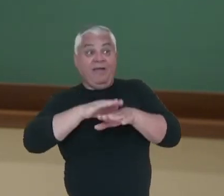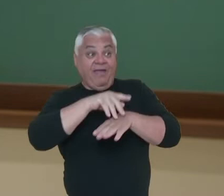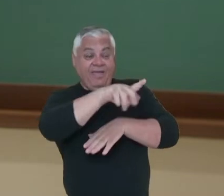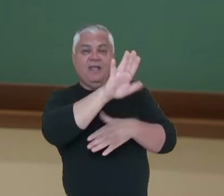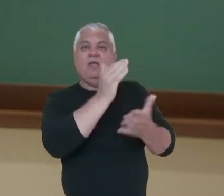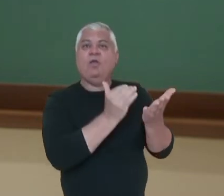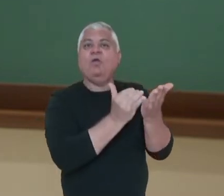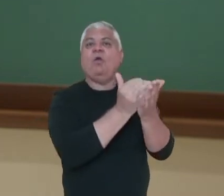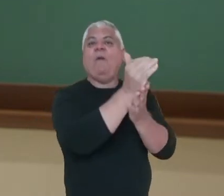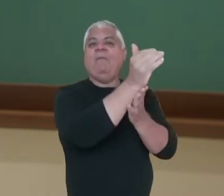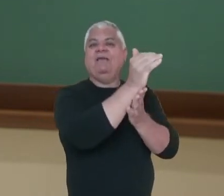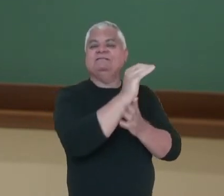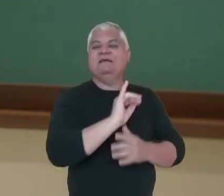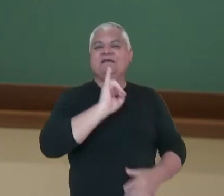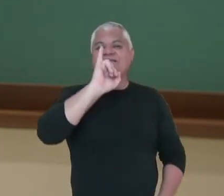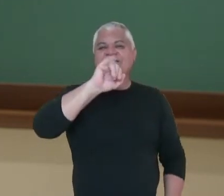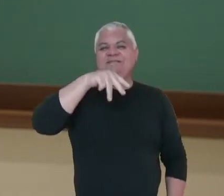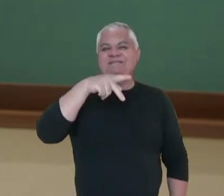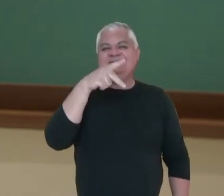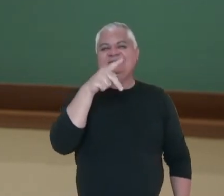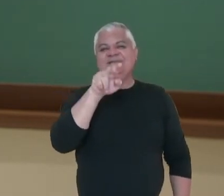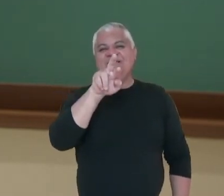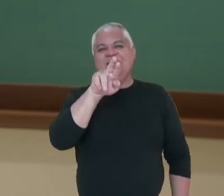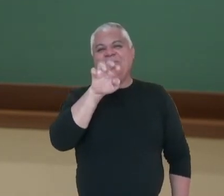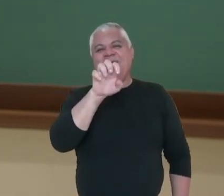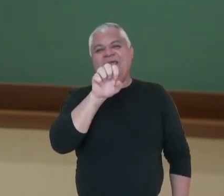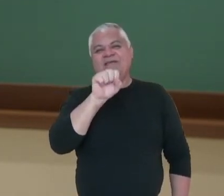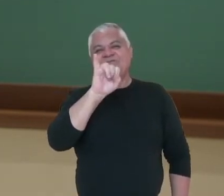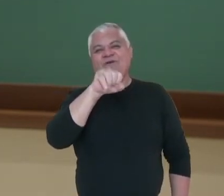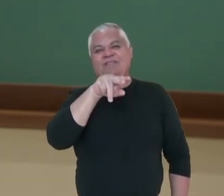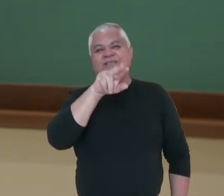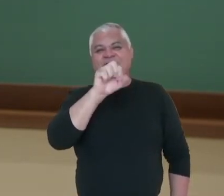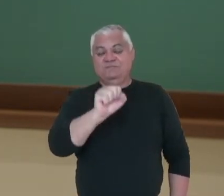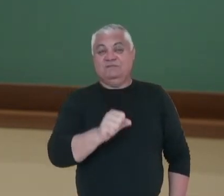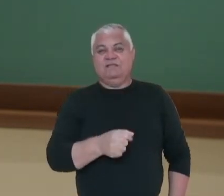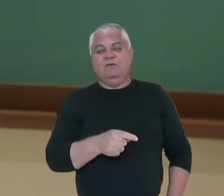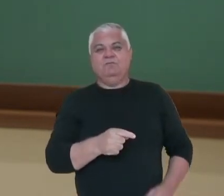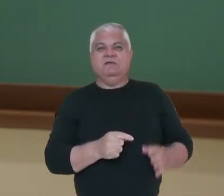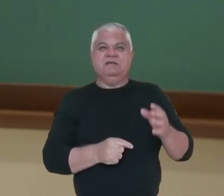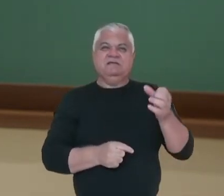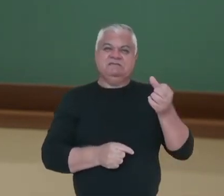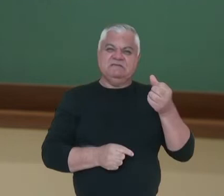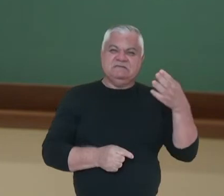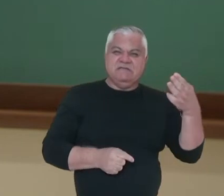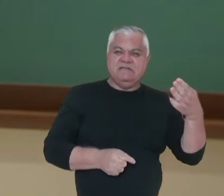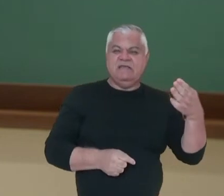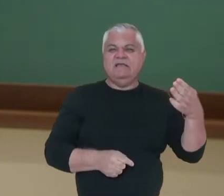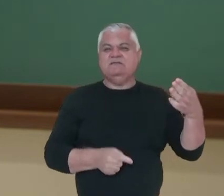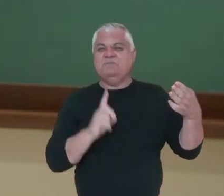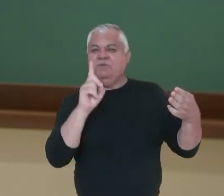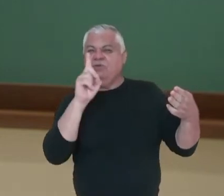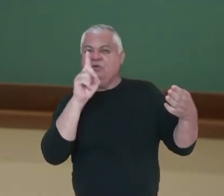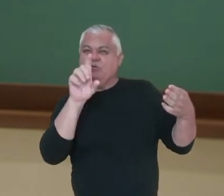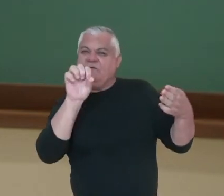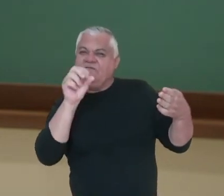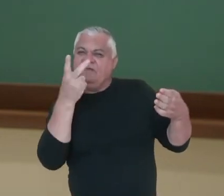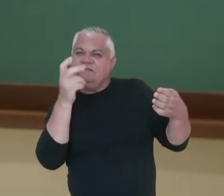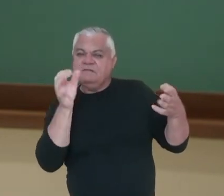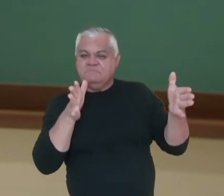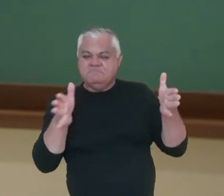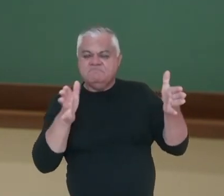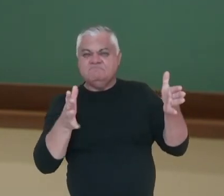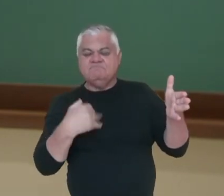nome ao impressionismo, a morte dele caracteriza como o final desse movimento. Então, 63 até 1926 foi o período